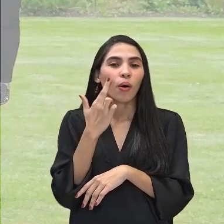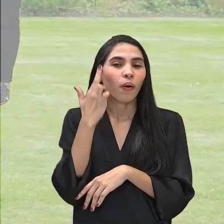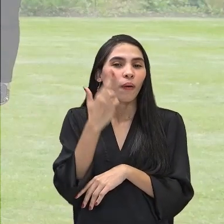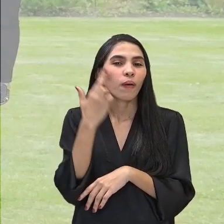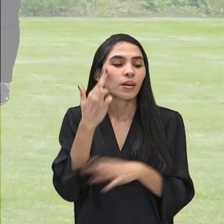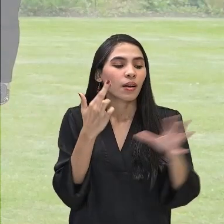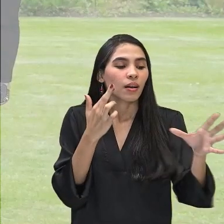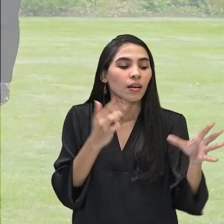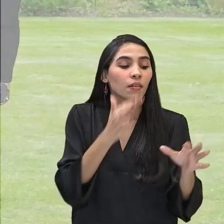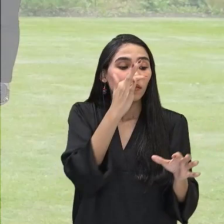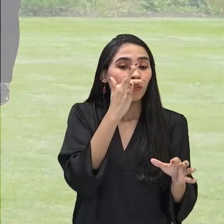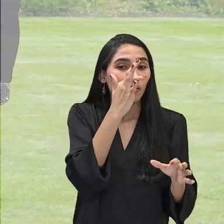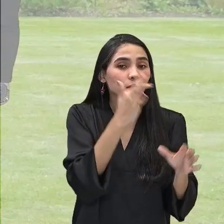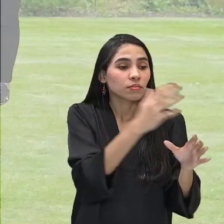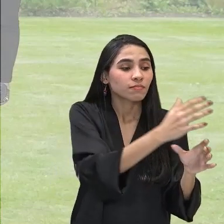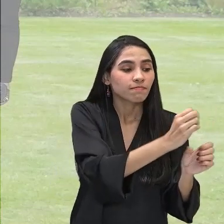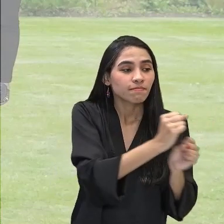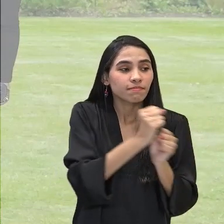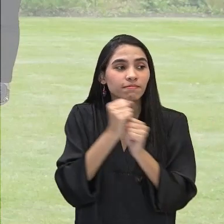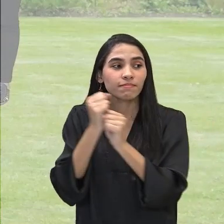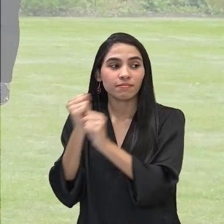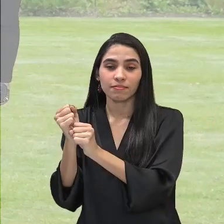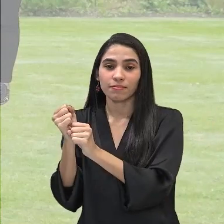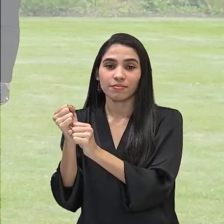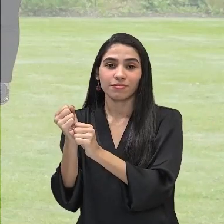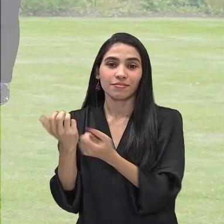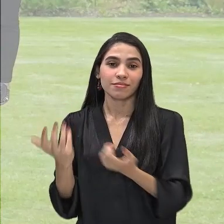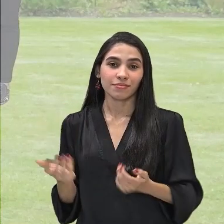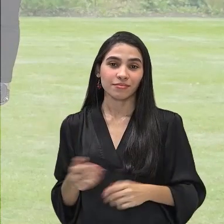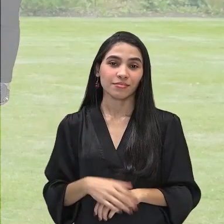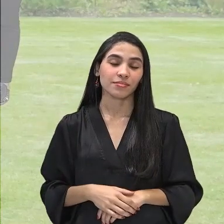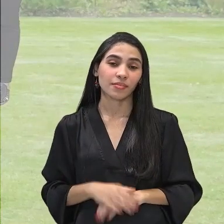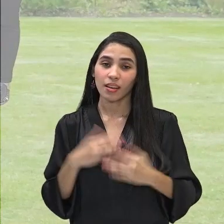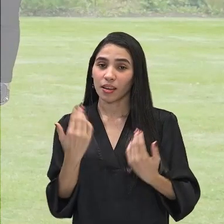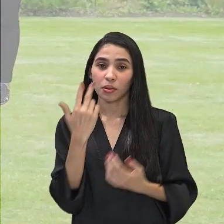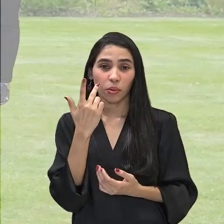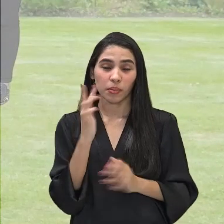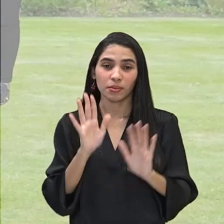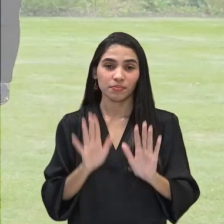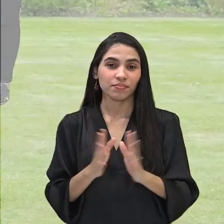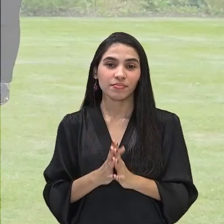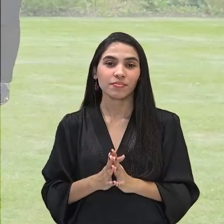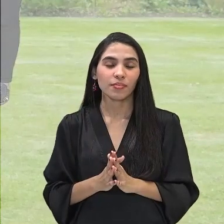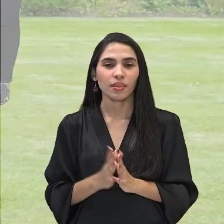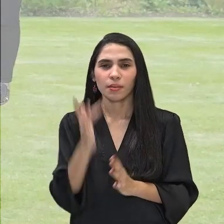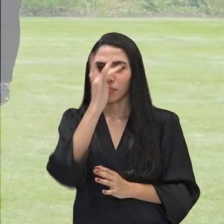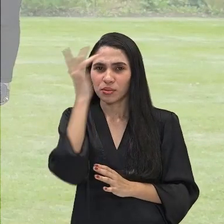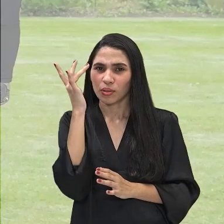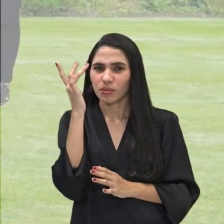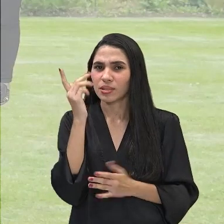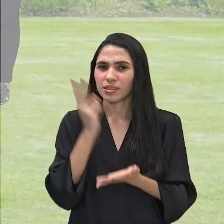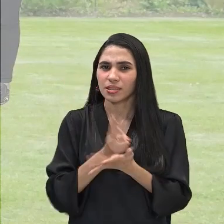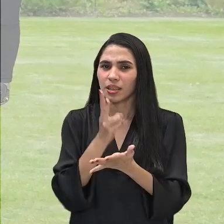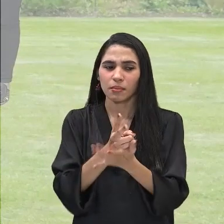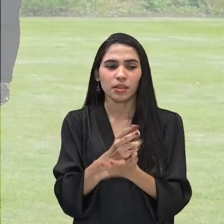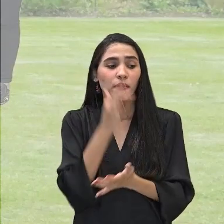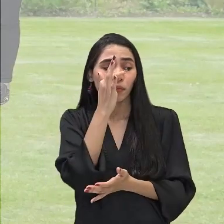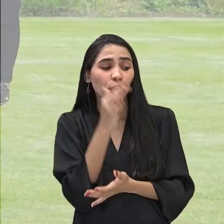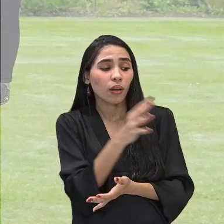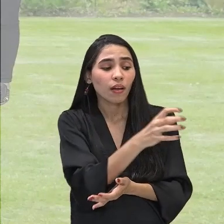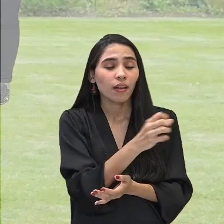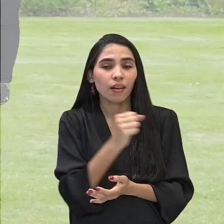um texto que vai contar uma história, mas essa história não necessariamente é uma história que